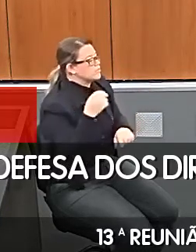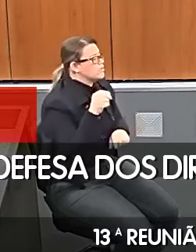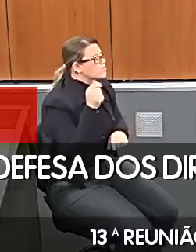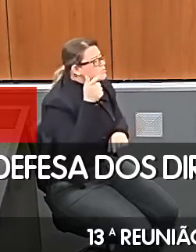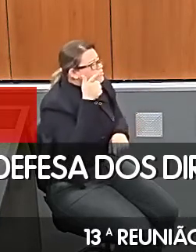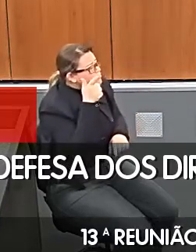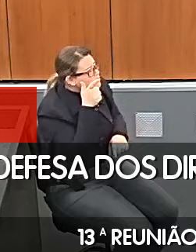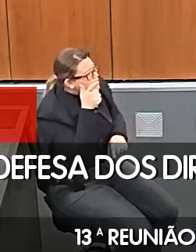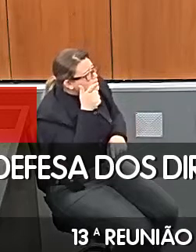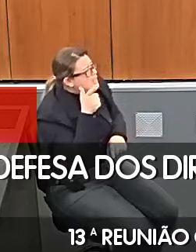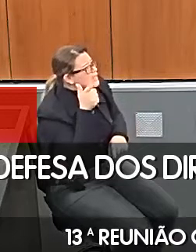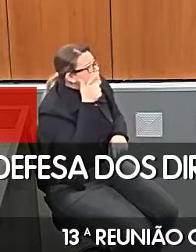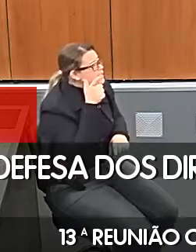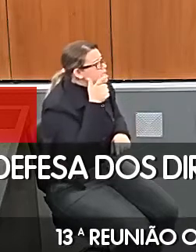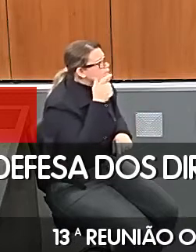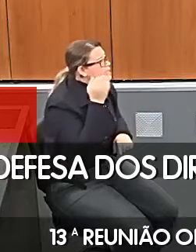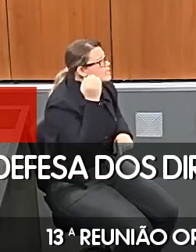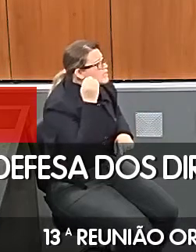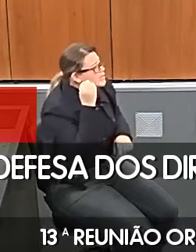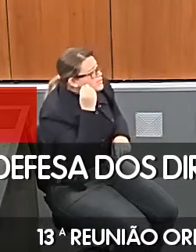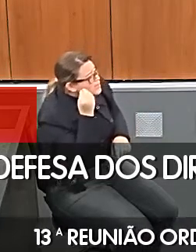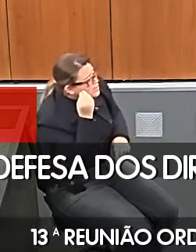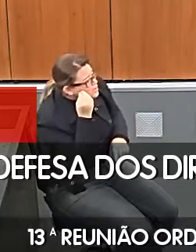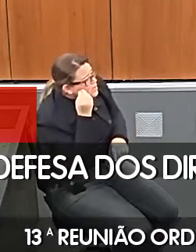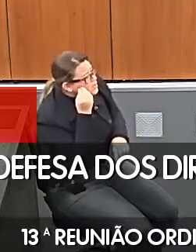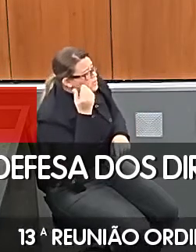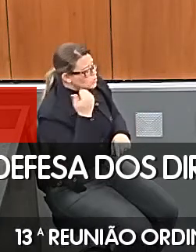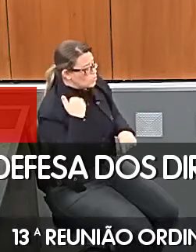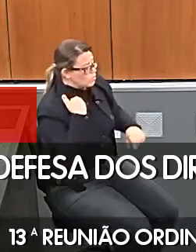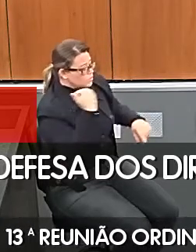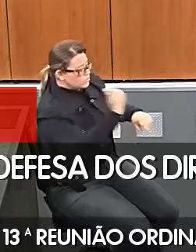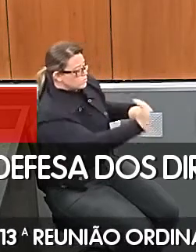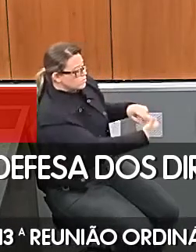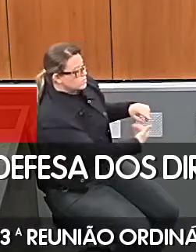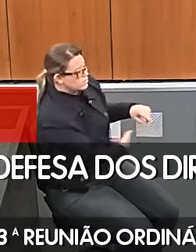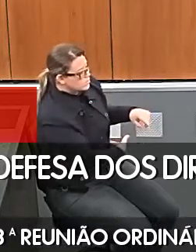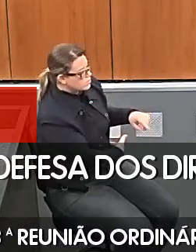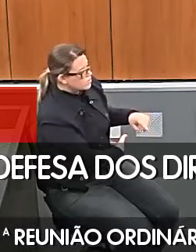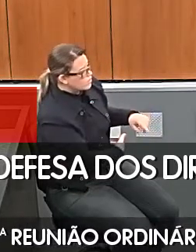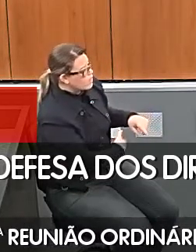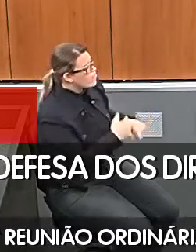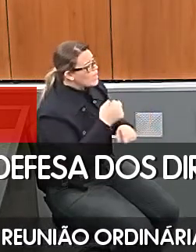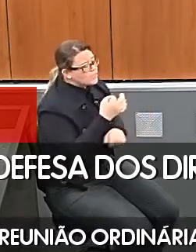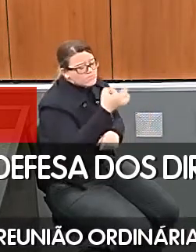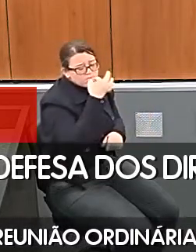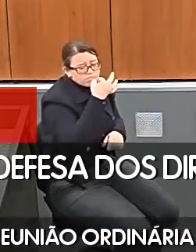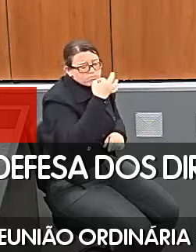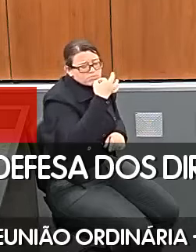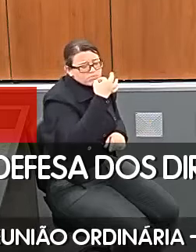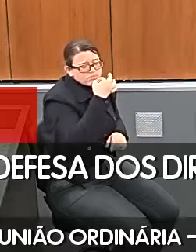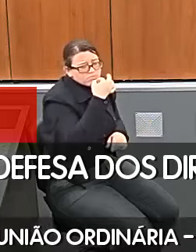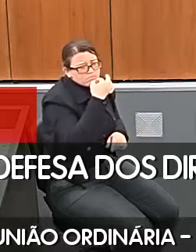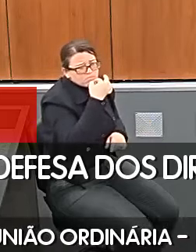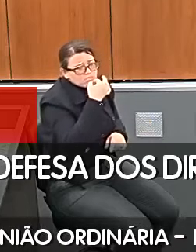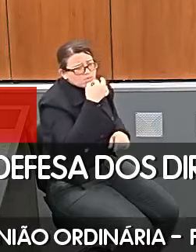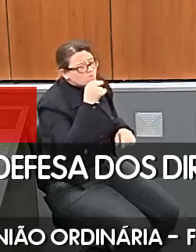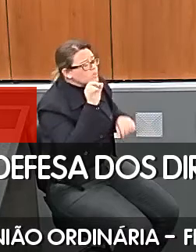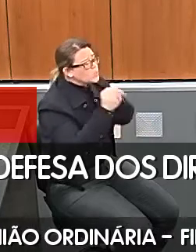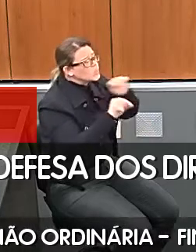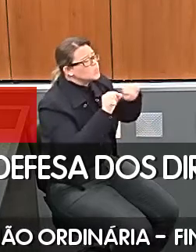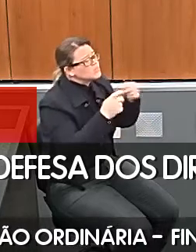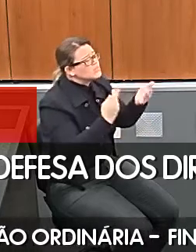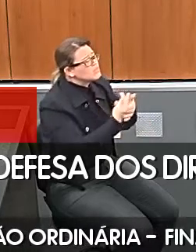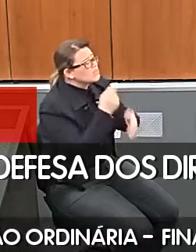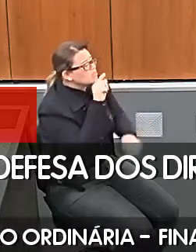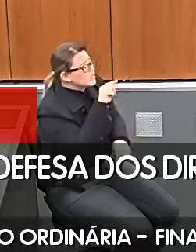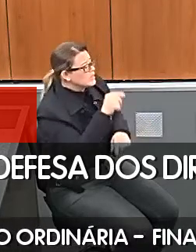esferas. E acho assim, que precisa ver onde está a falha.